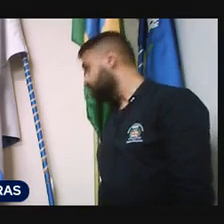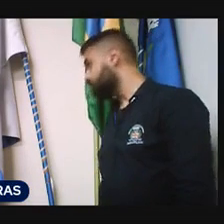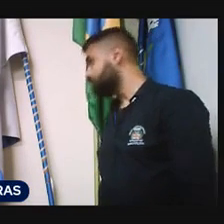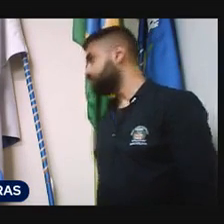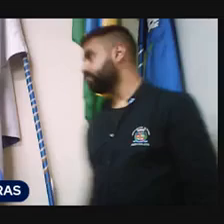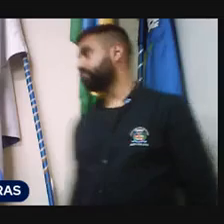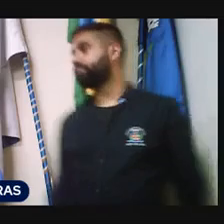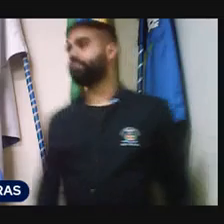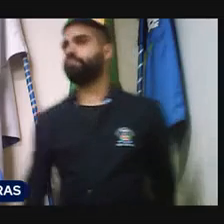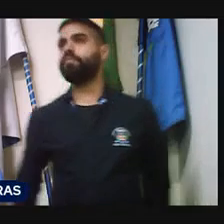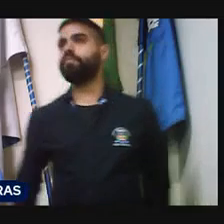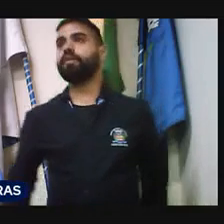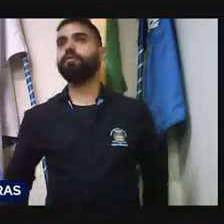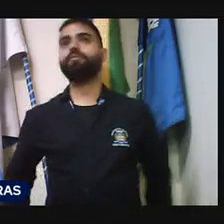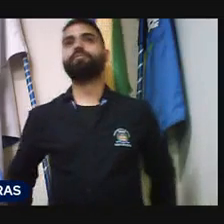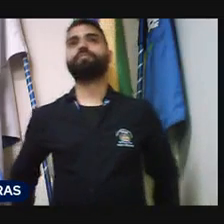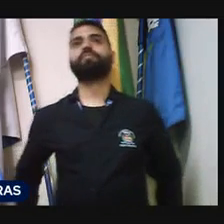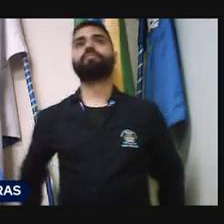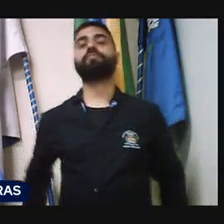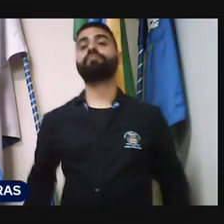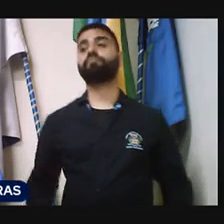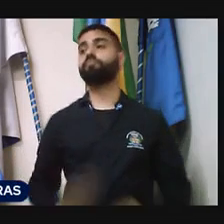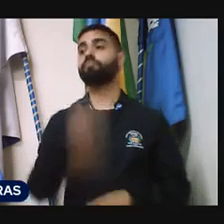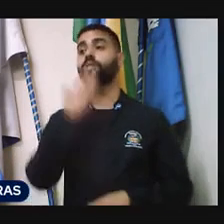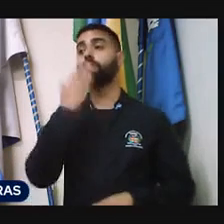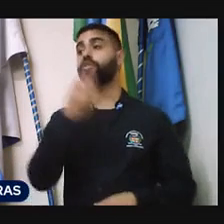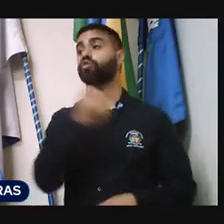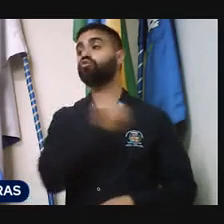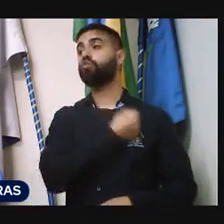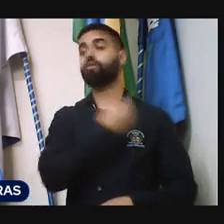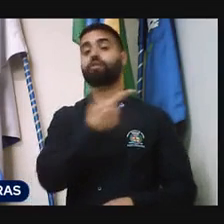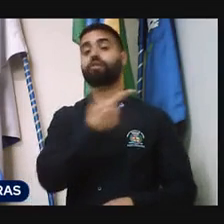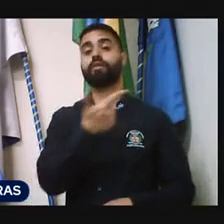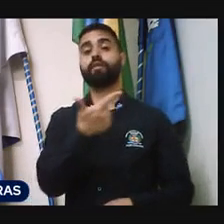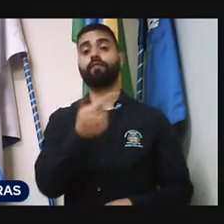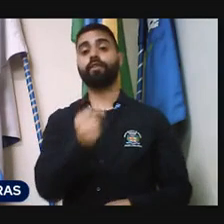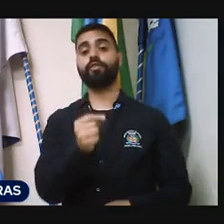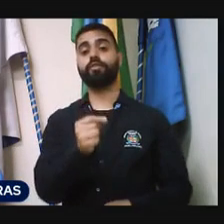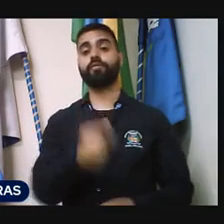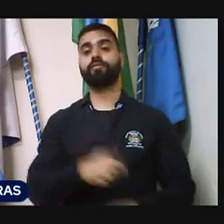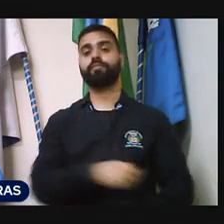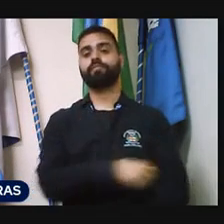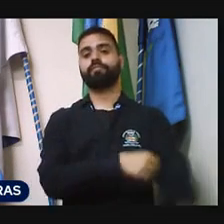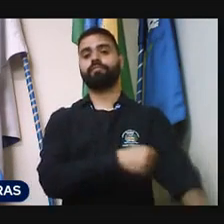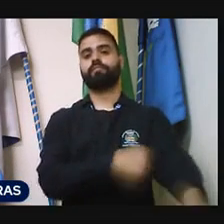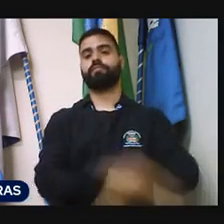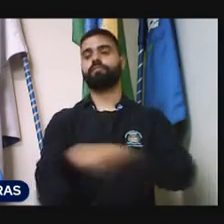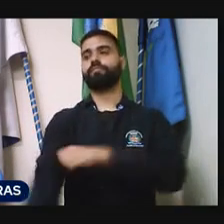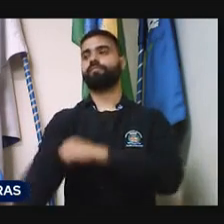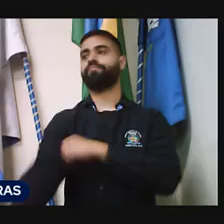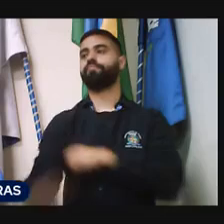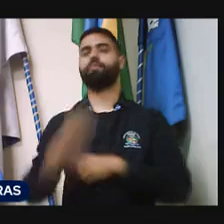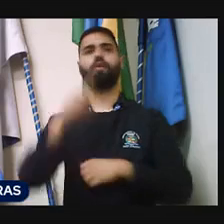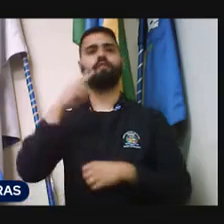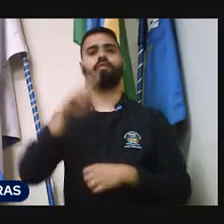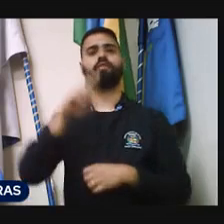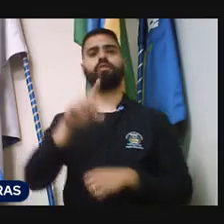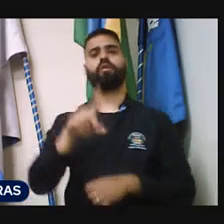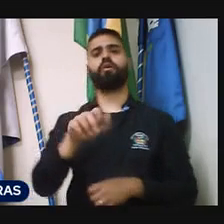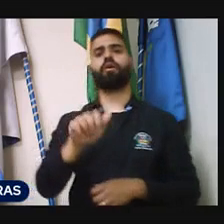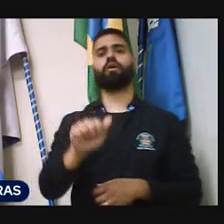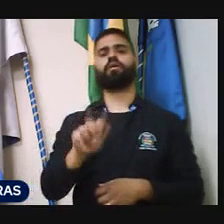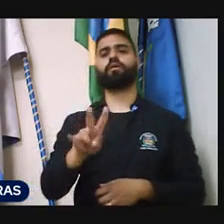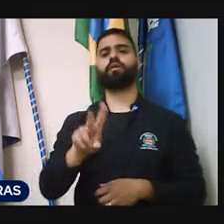requerimento requerimento 220 frente senhor presidente da comercial de Valença o vereador deles Nogueira que vem na forma regimental